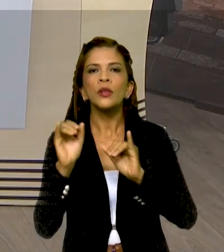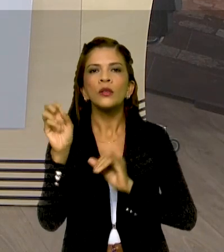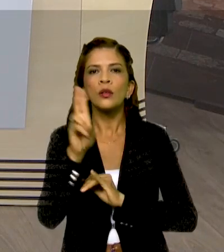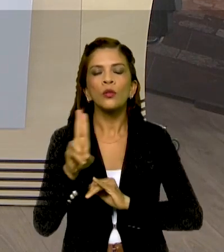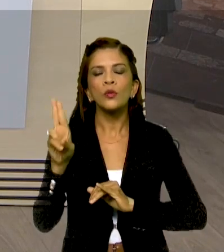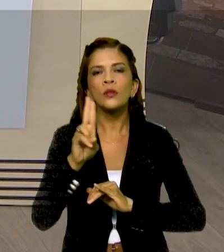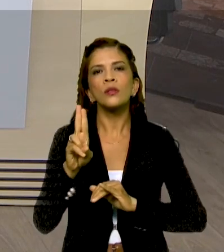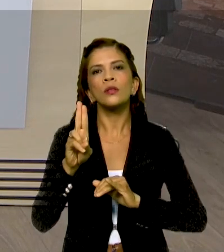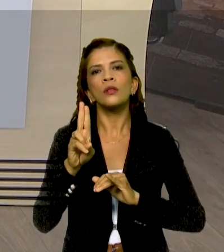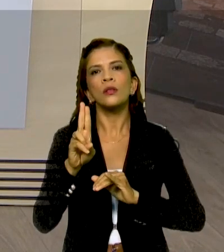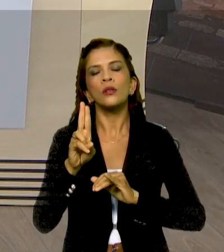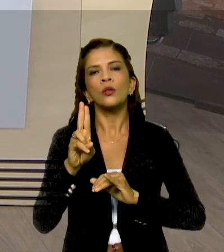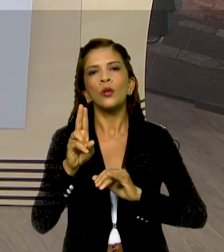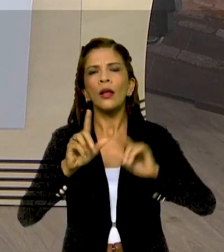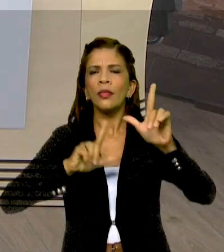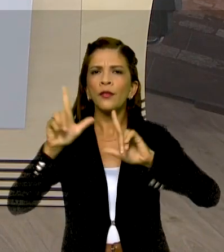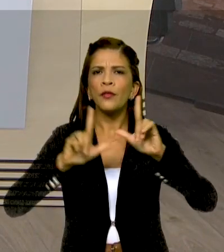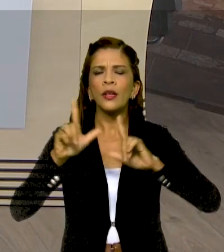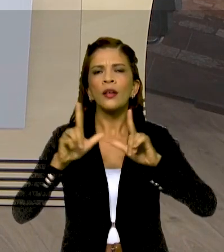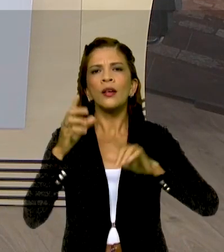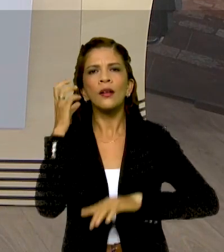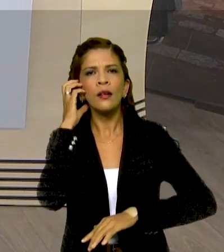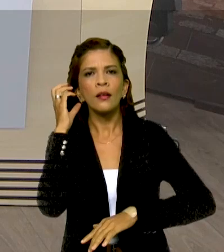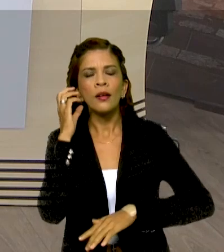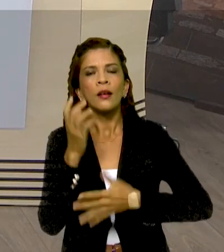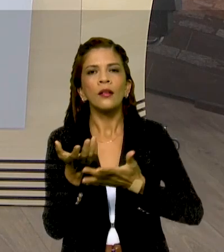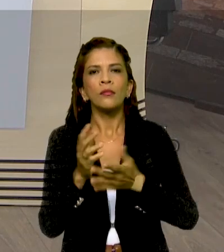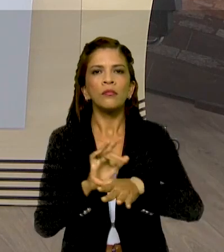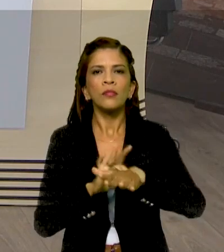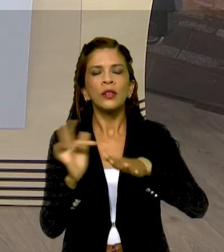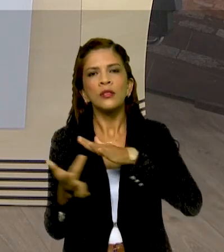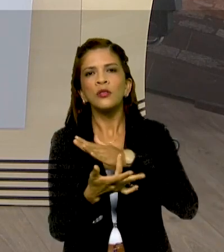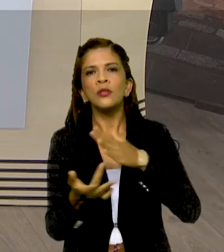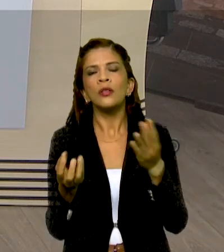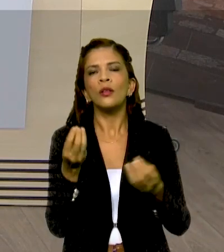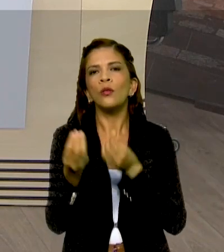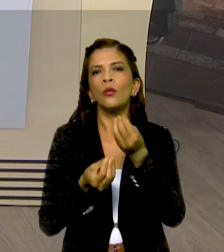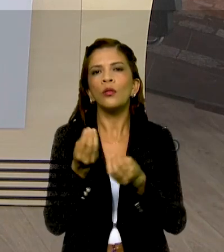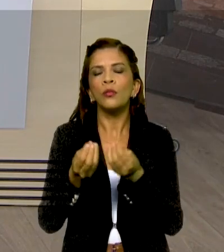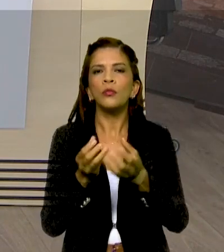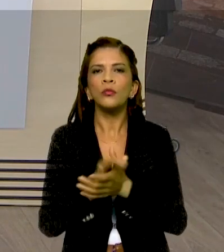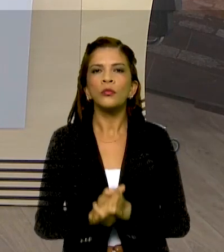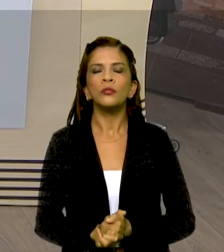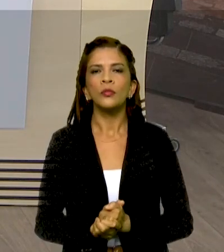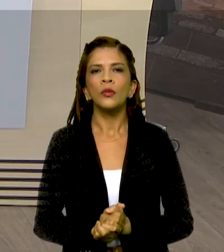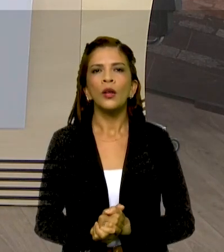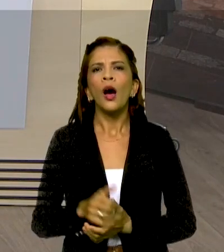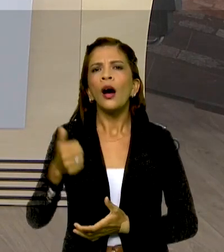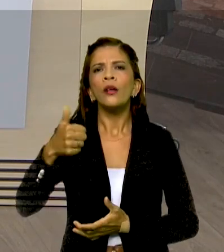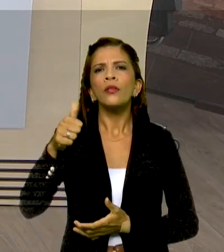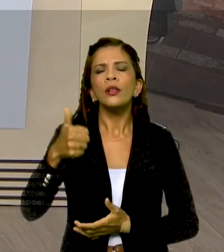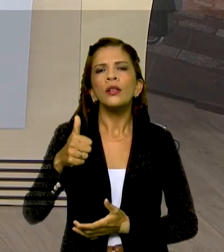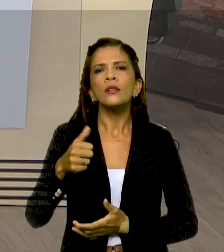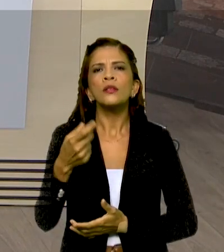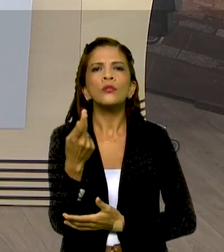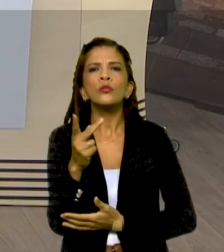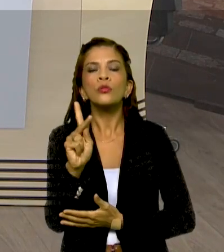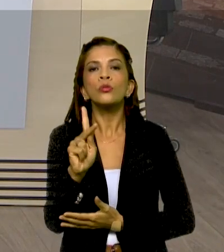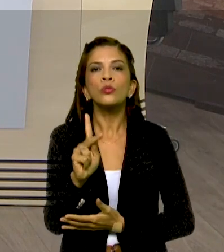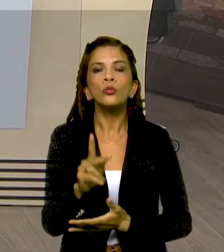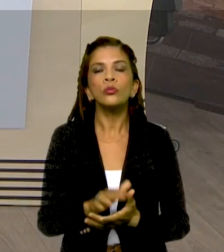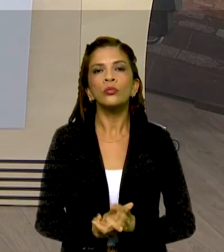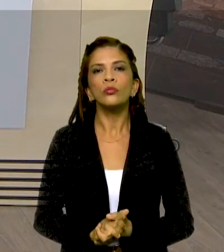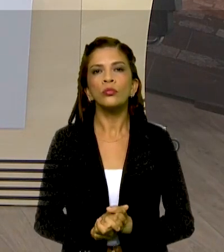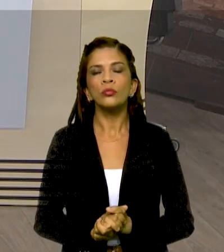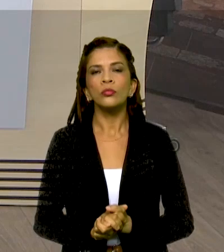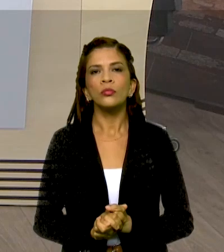como é que vocês avaliam atualmente dentro do país? Os veículos têm